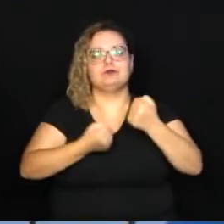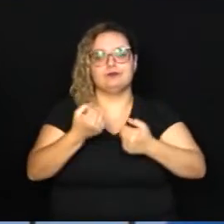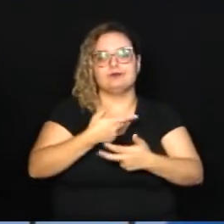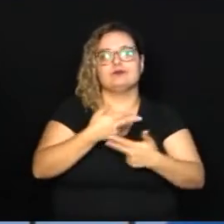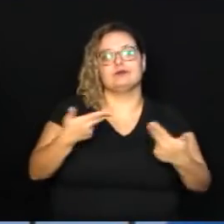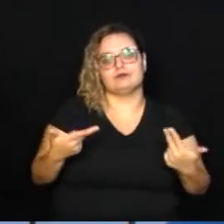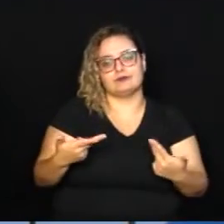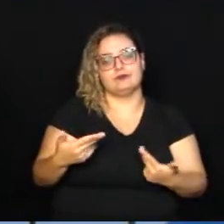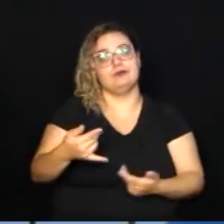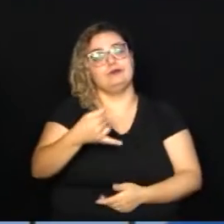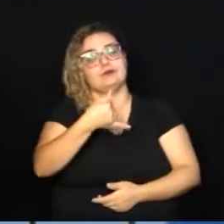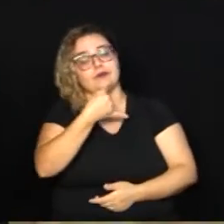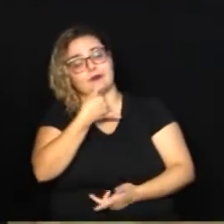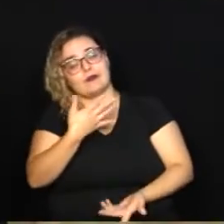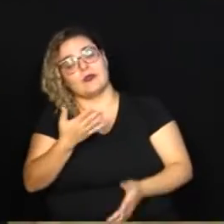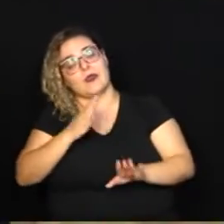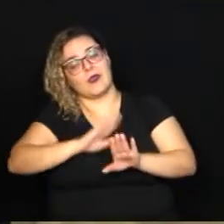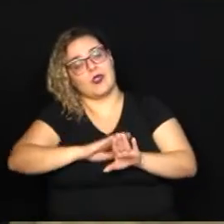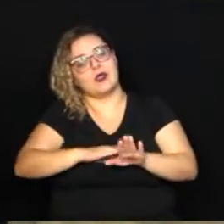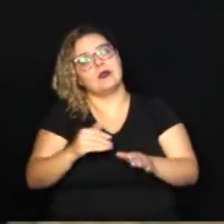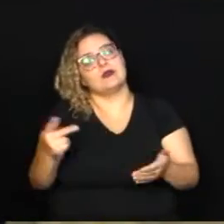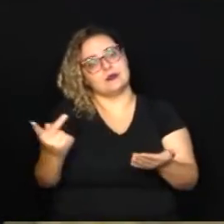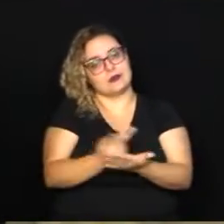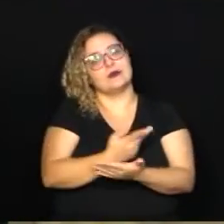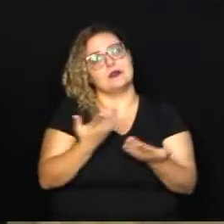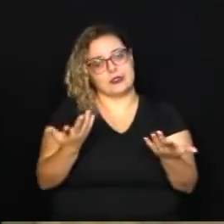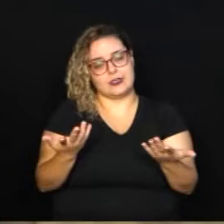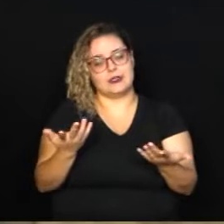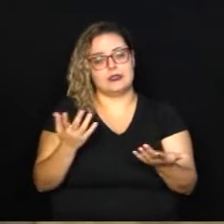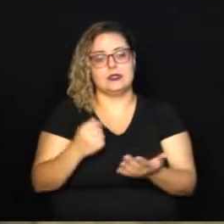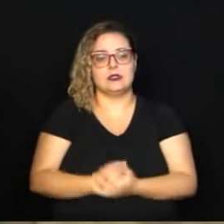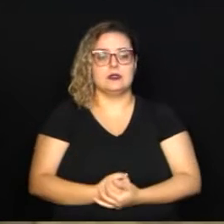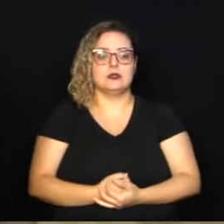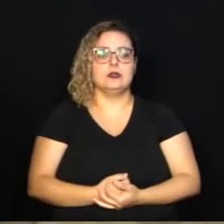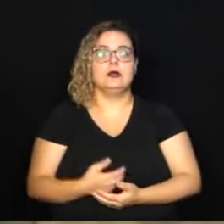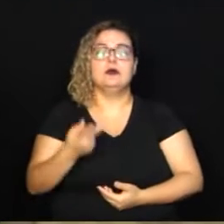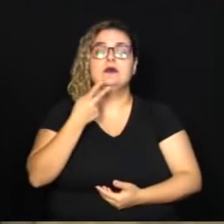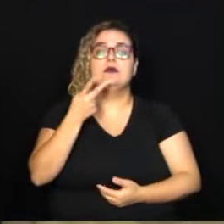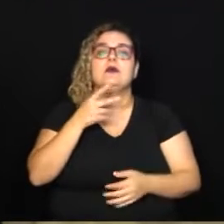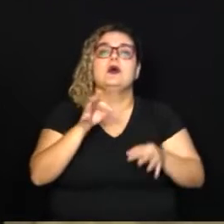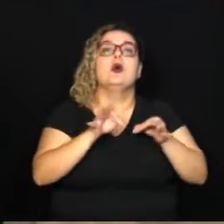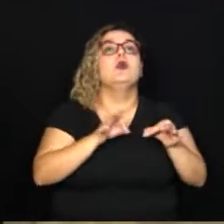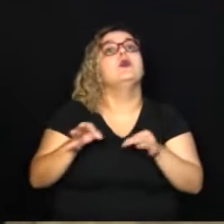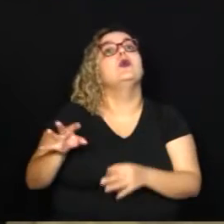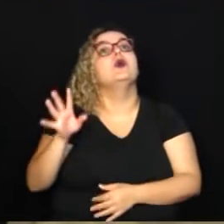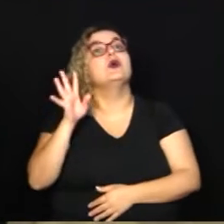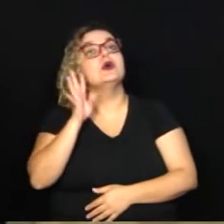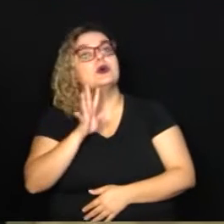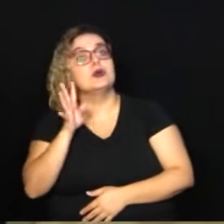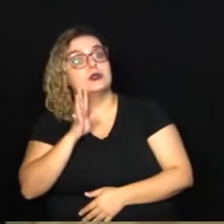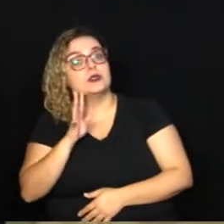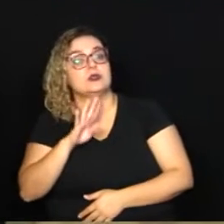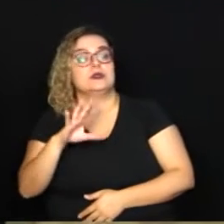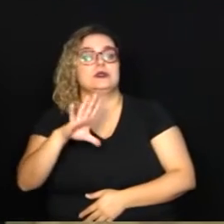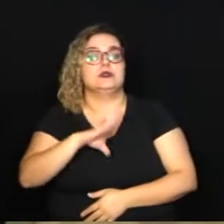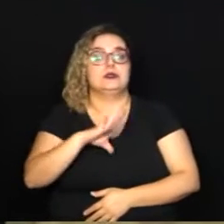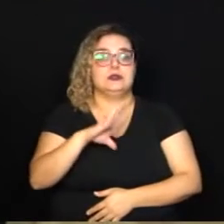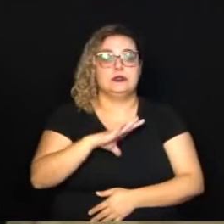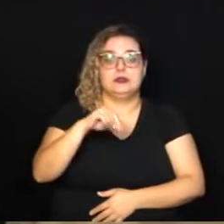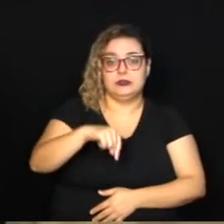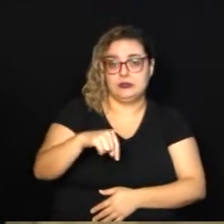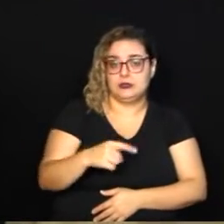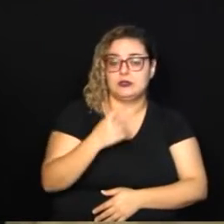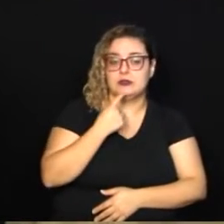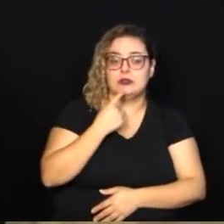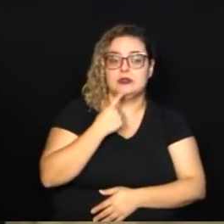aí, infelizmente, nós temos essas ações. Vamos falar agora sobre um programa muito bacana que existe na cidade de Campinas,